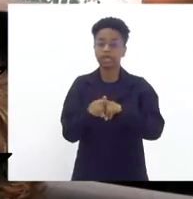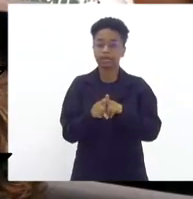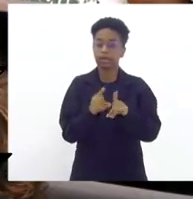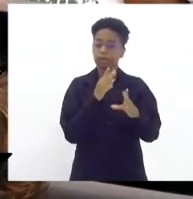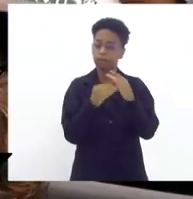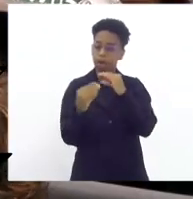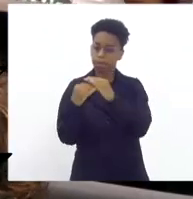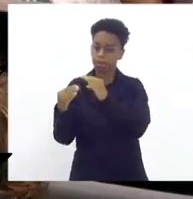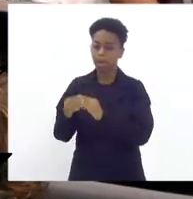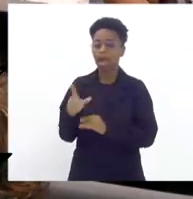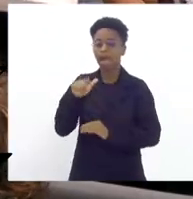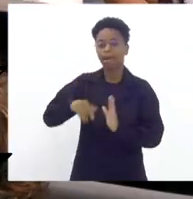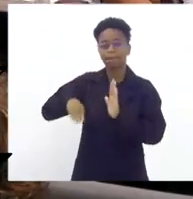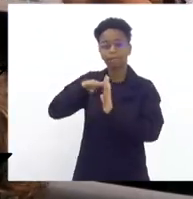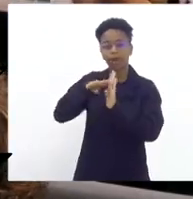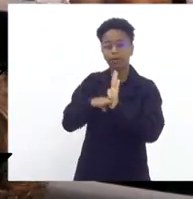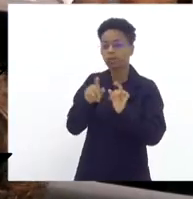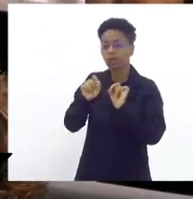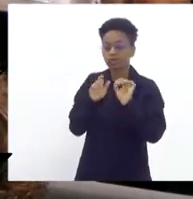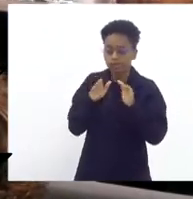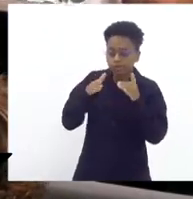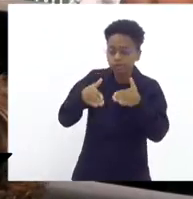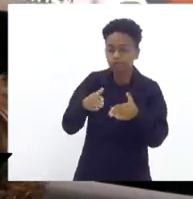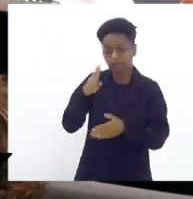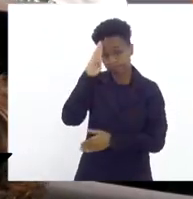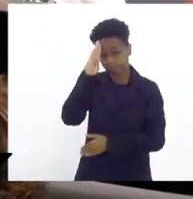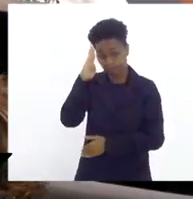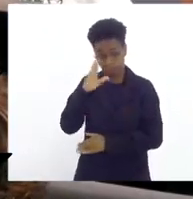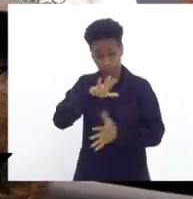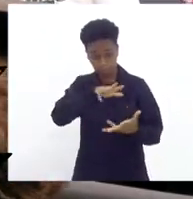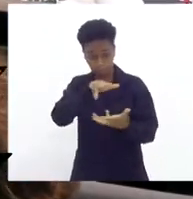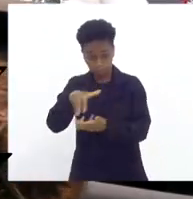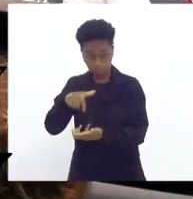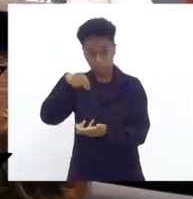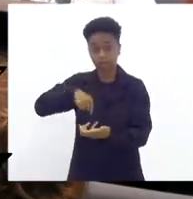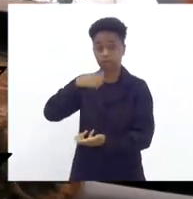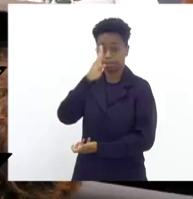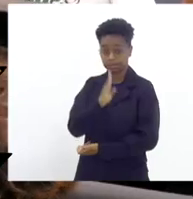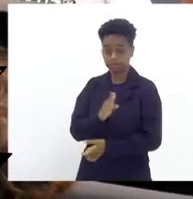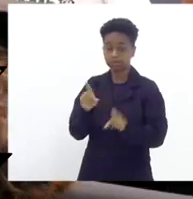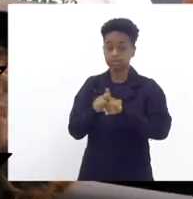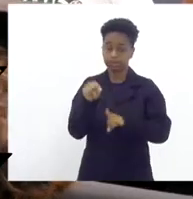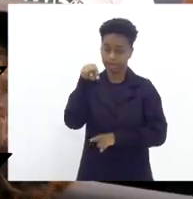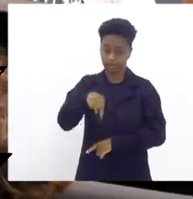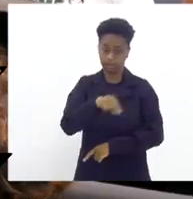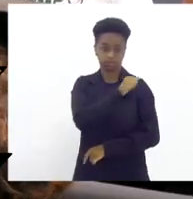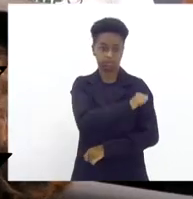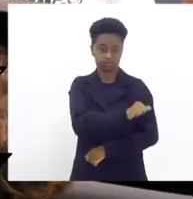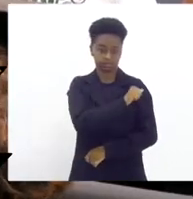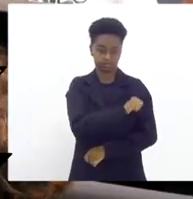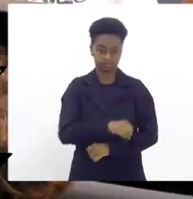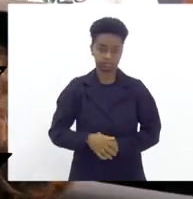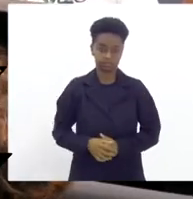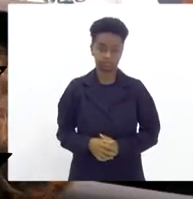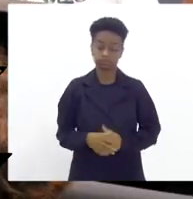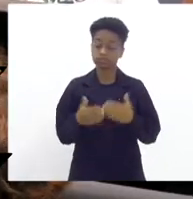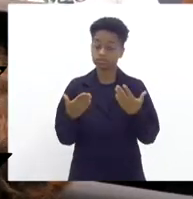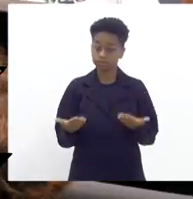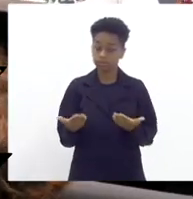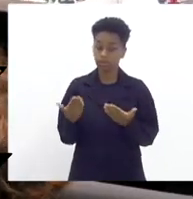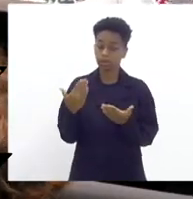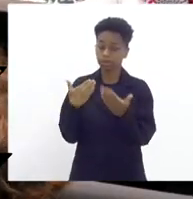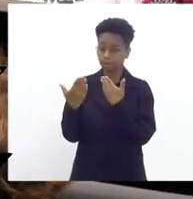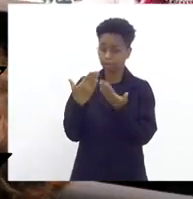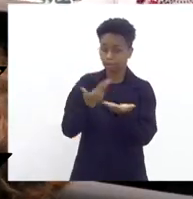uma pauta de centralidade no Mundo no Brasil e também no Rio de Janeiro então em